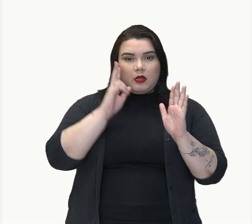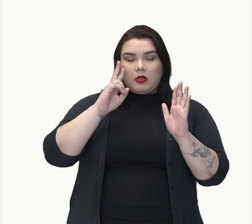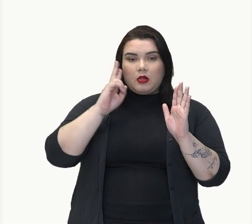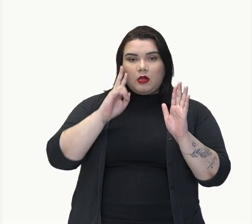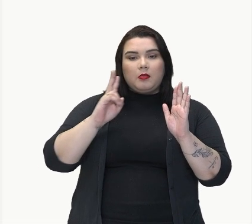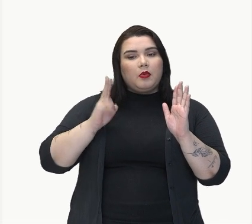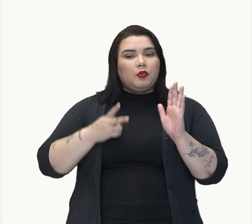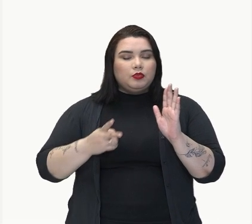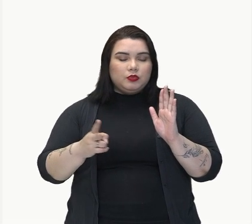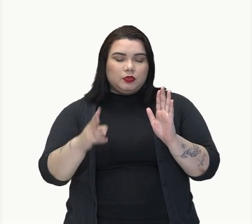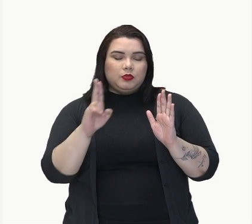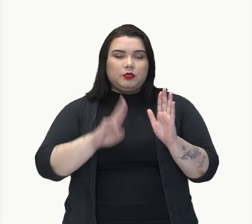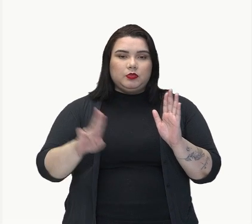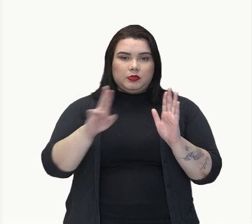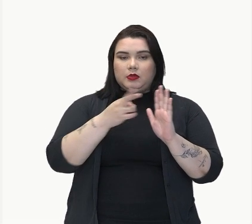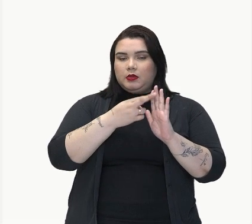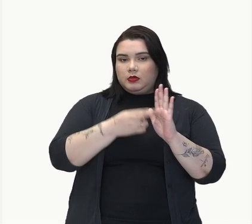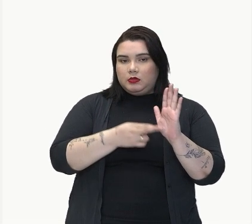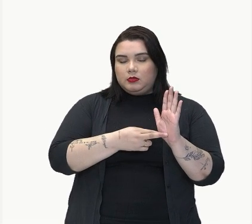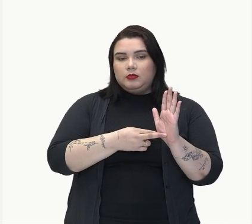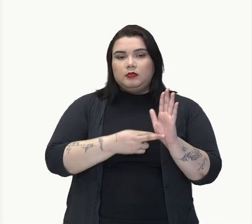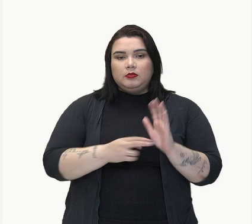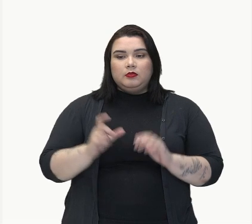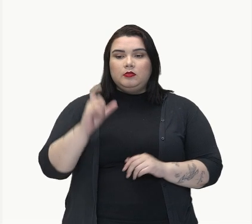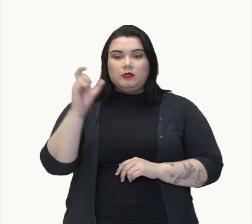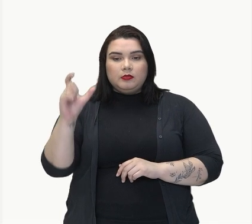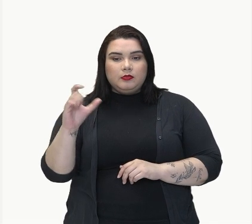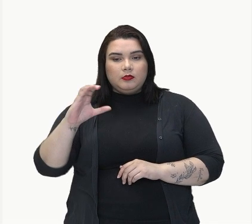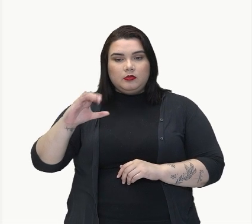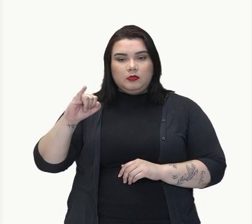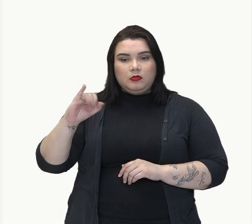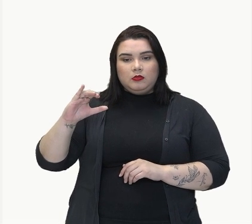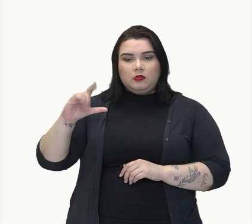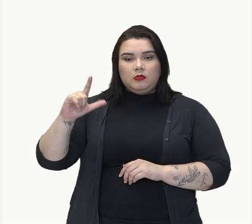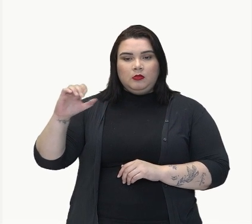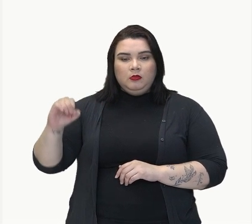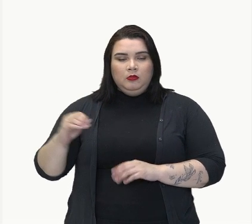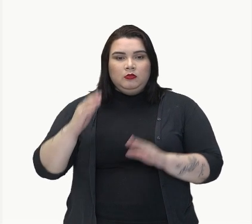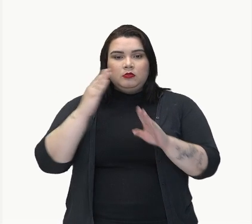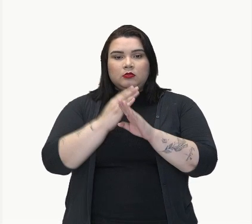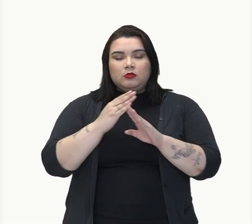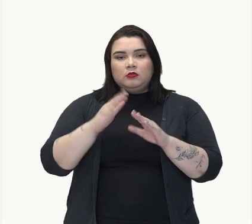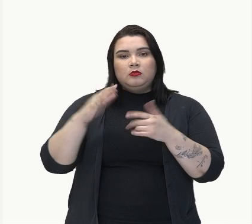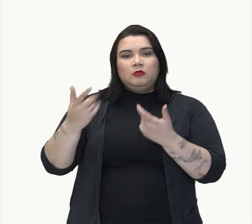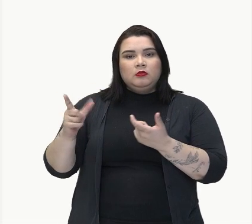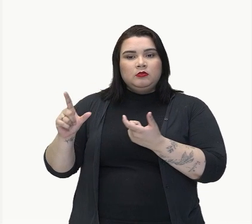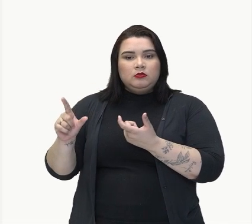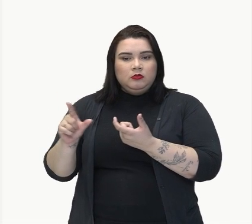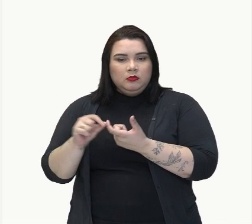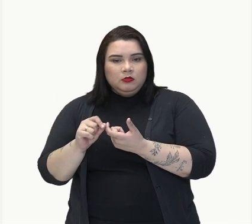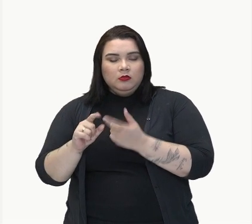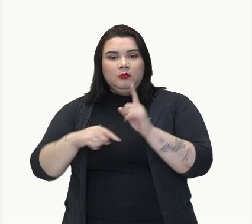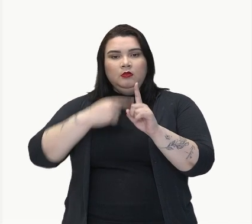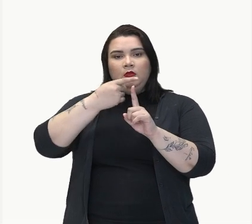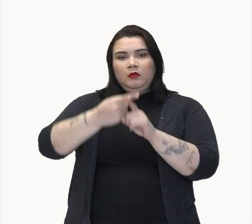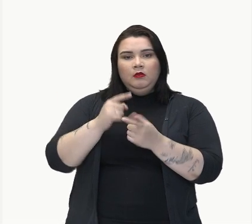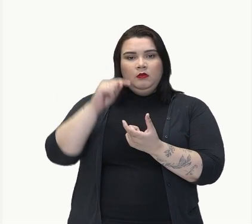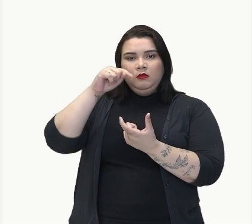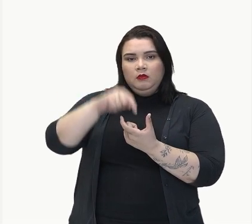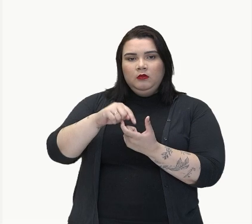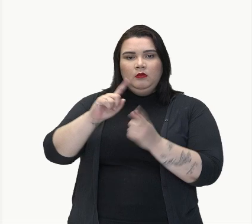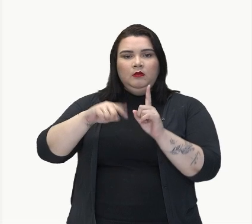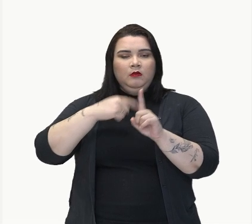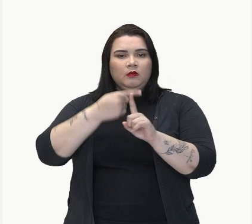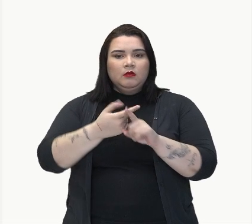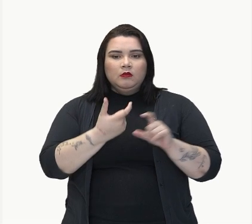regra continua. Eu coloco a palavra ciclo, identifico o prefixo, mais o infixo,